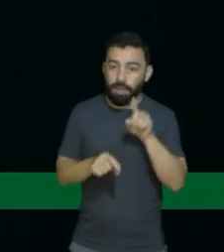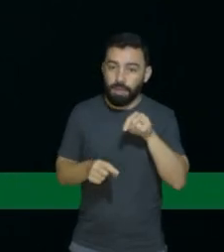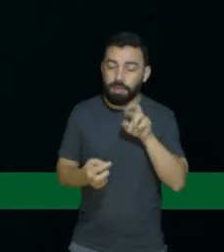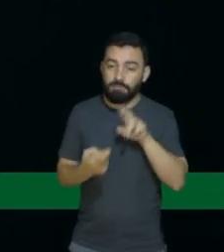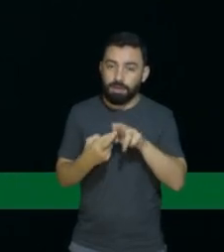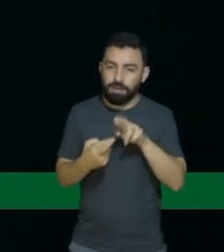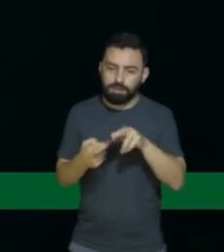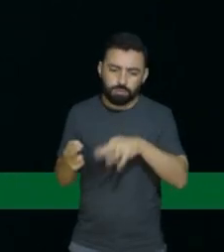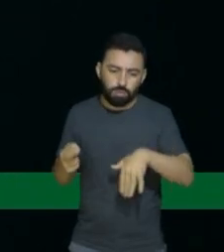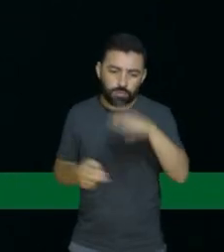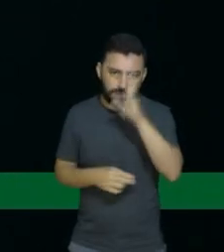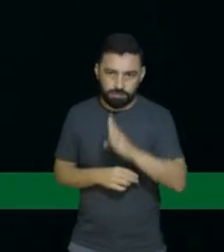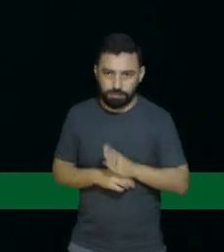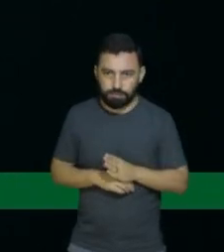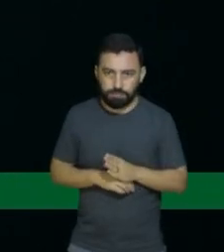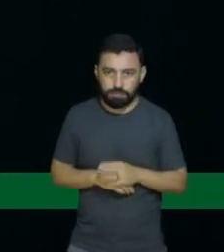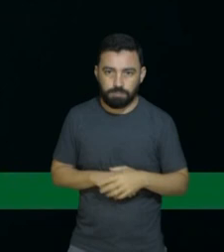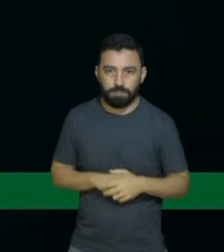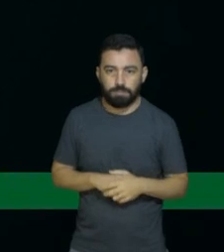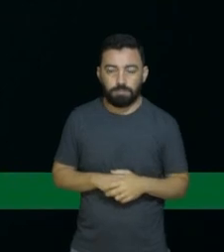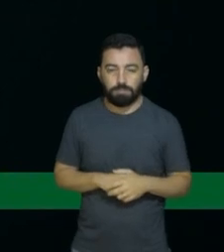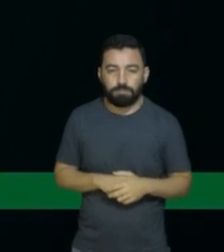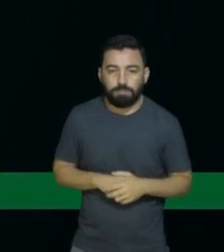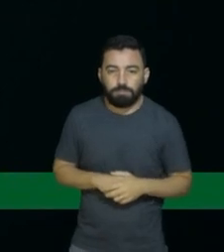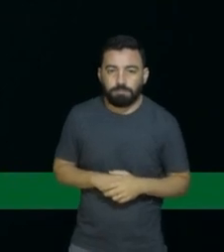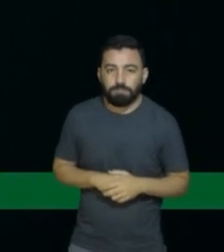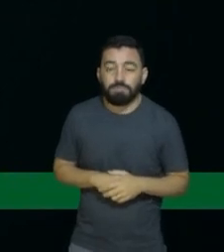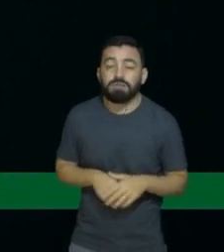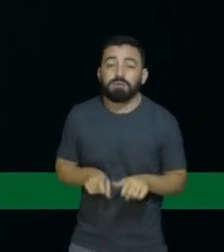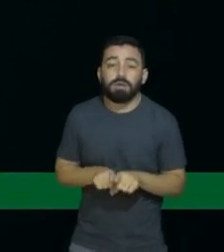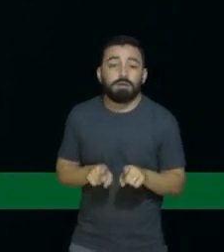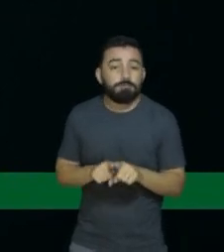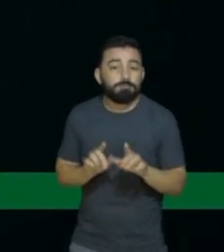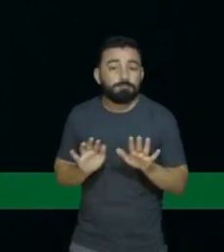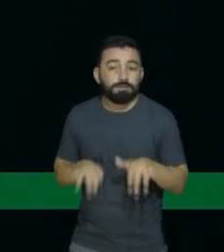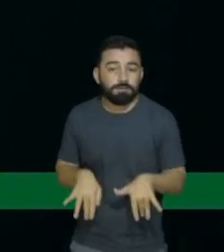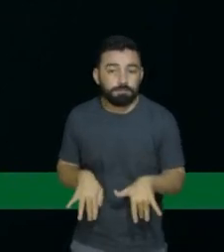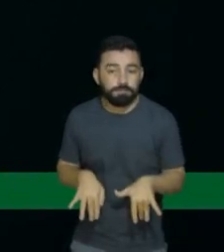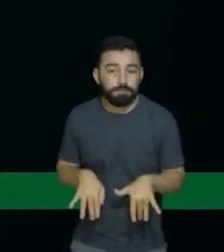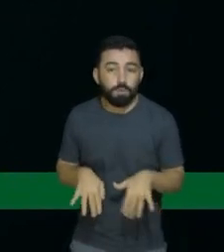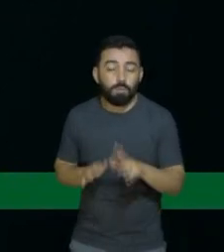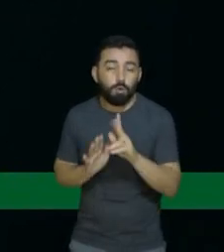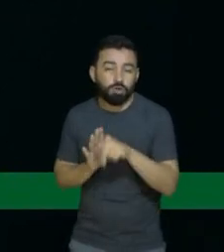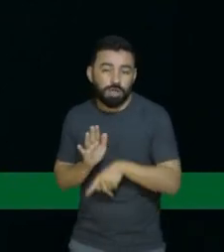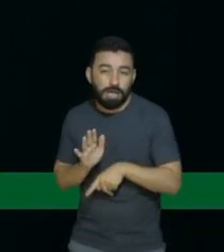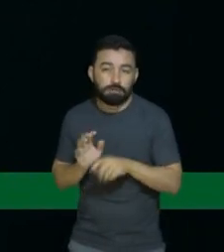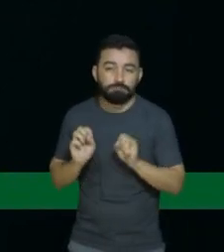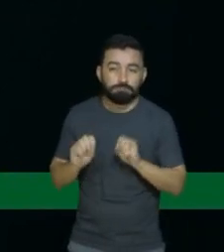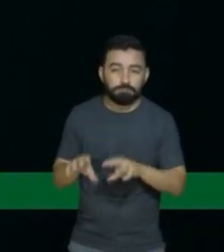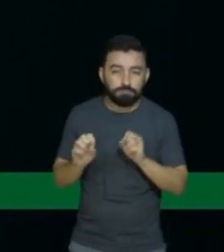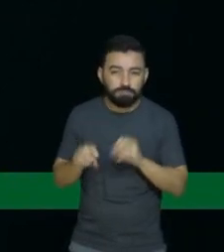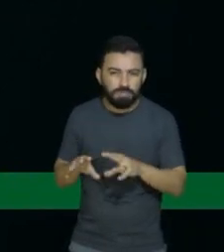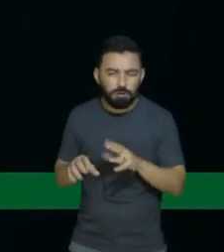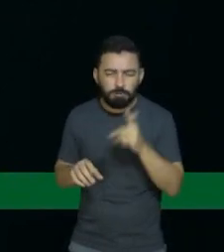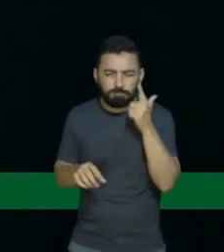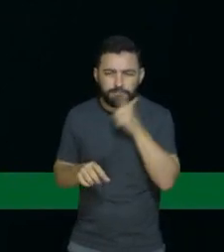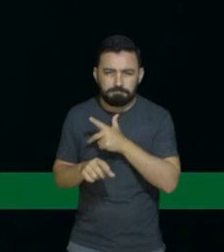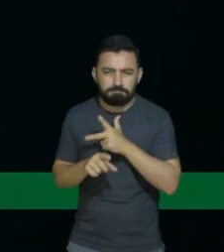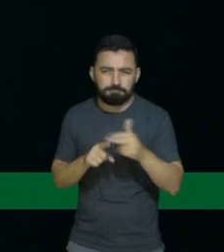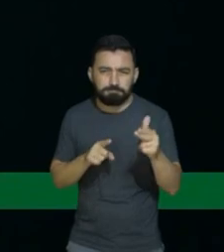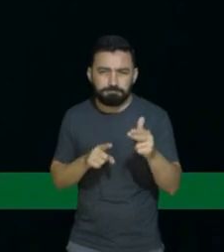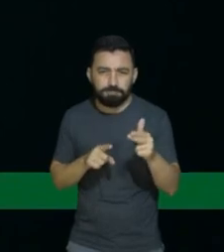no Brasil e por fim projetos educacionais vencedores